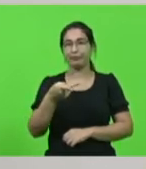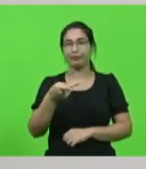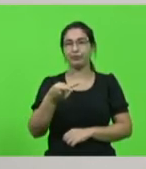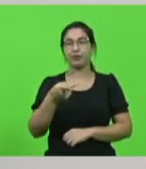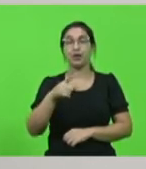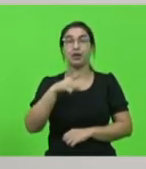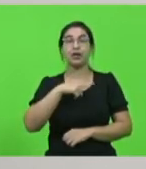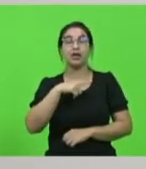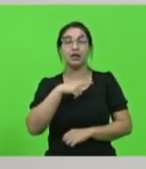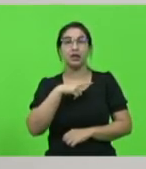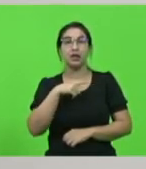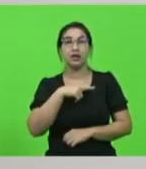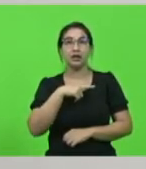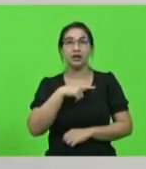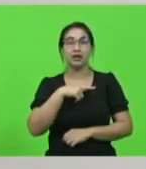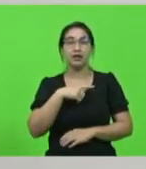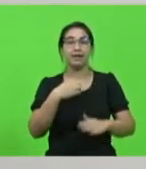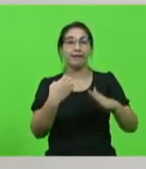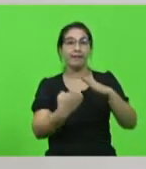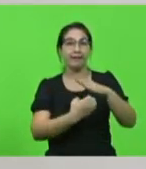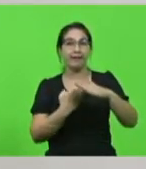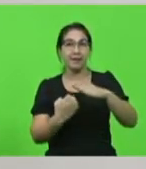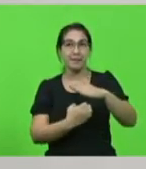existe uma empresa